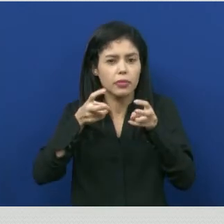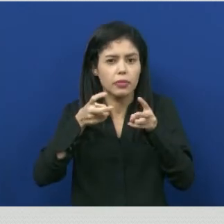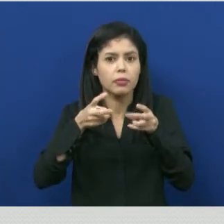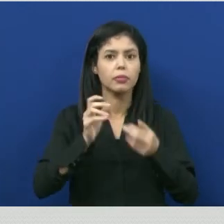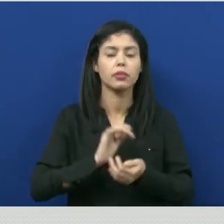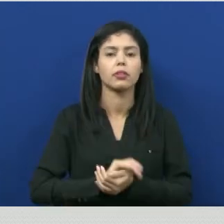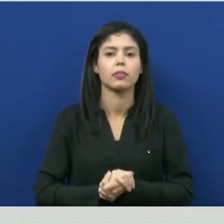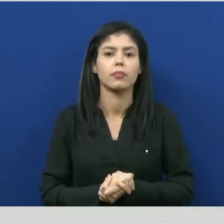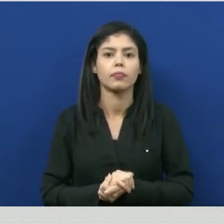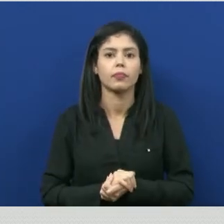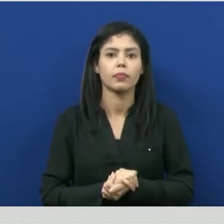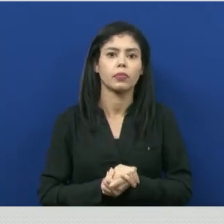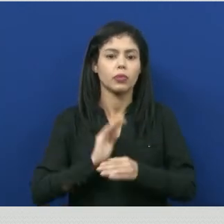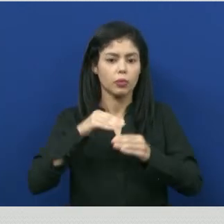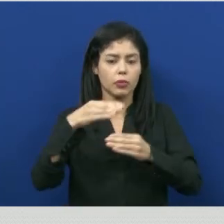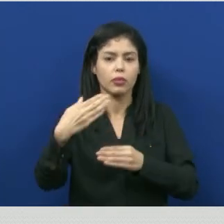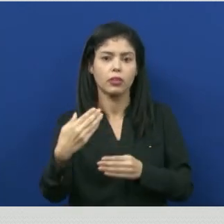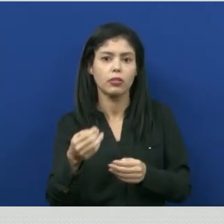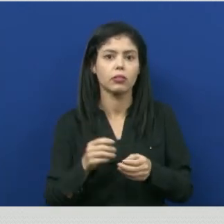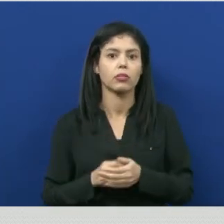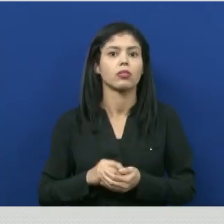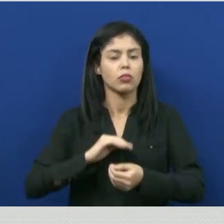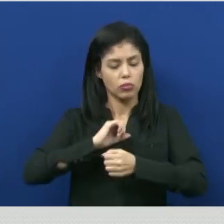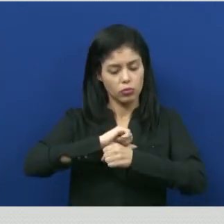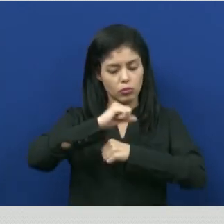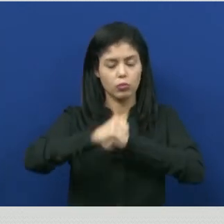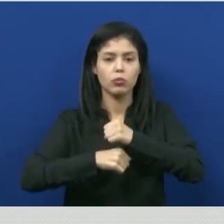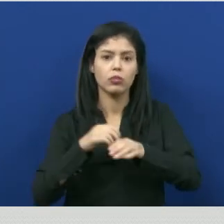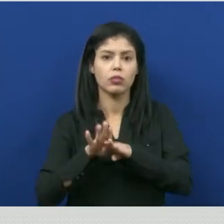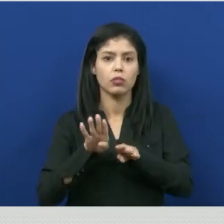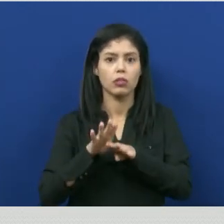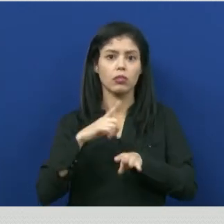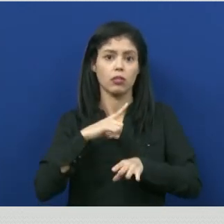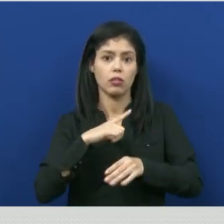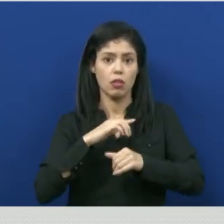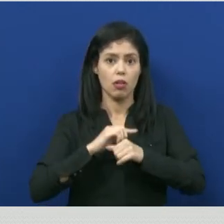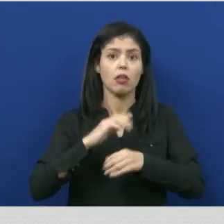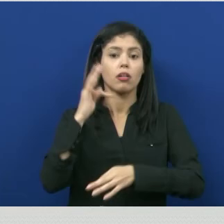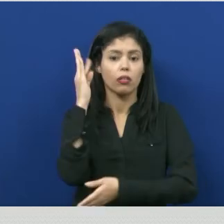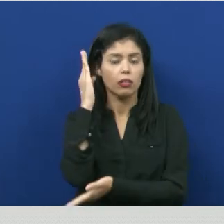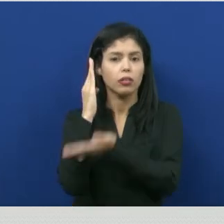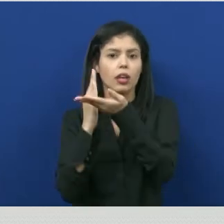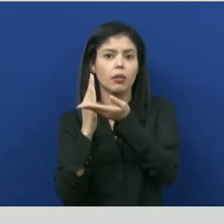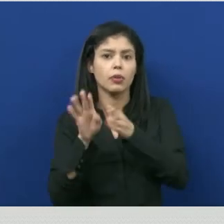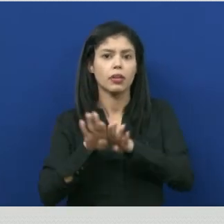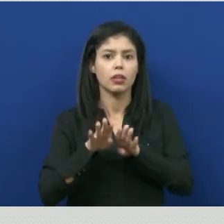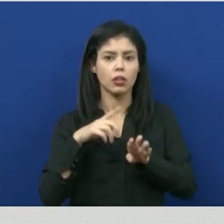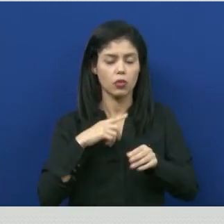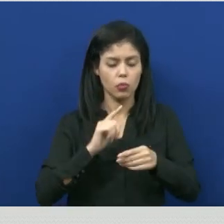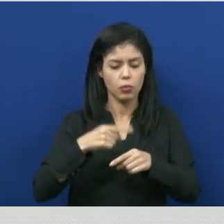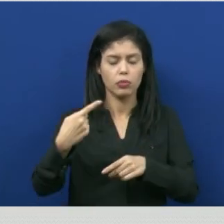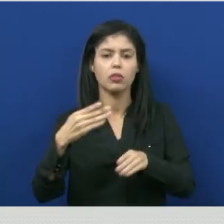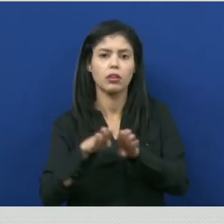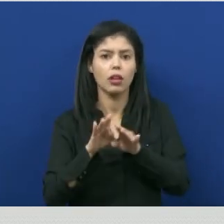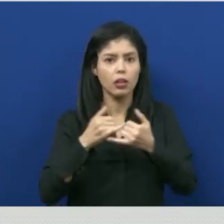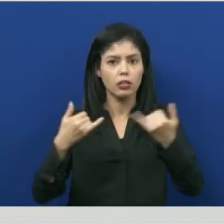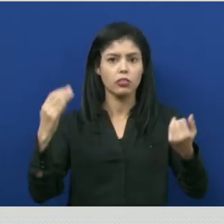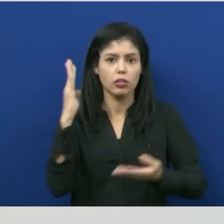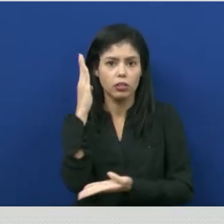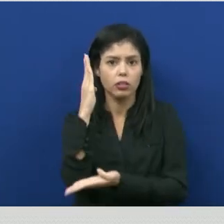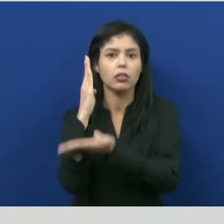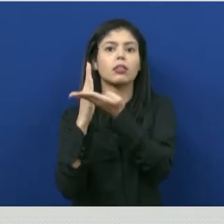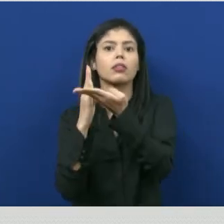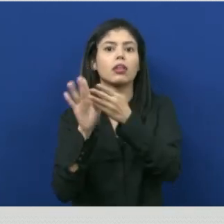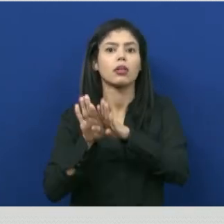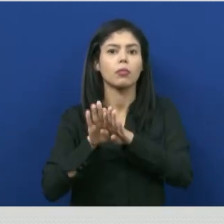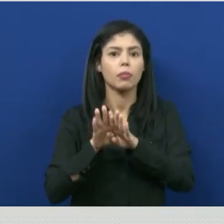perceber que o processo de condução térmica é um processo de propagação de calor, no qual a energia térmica